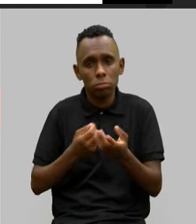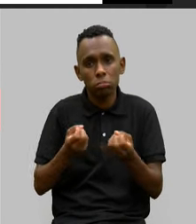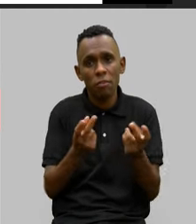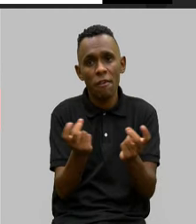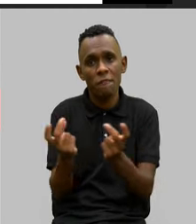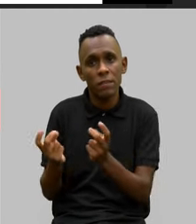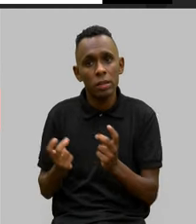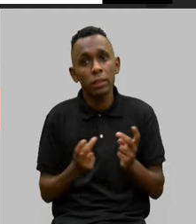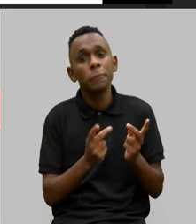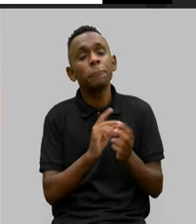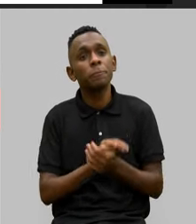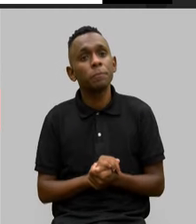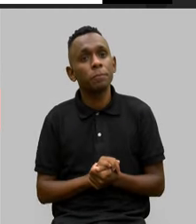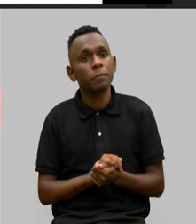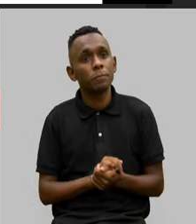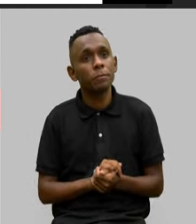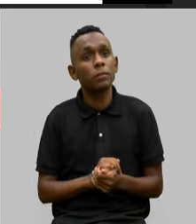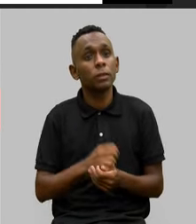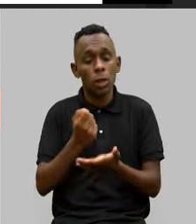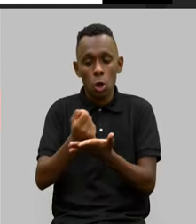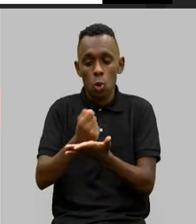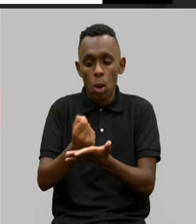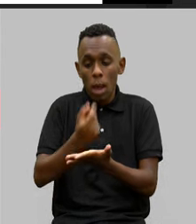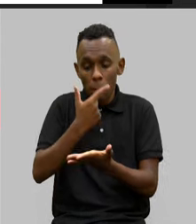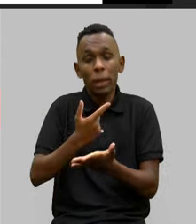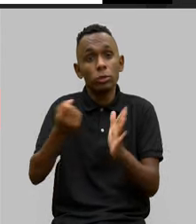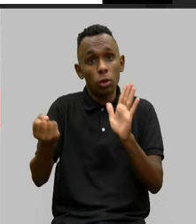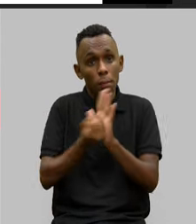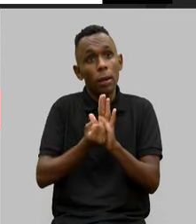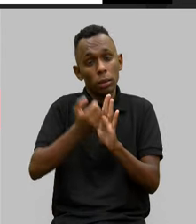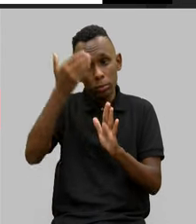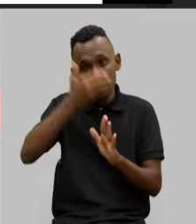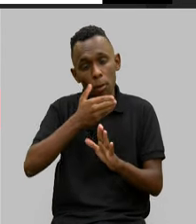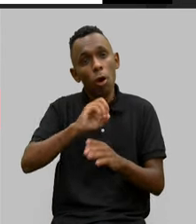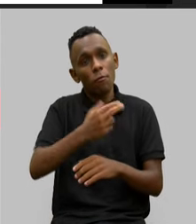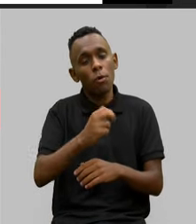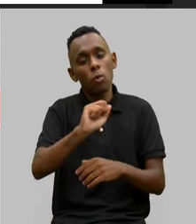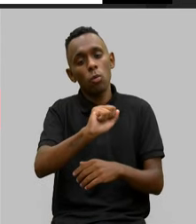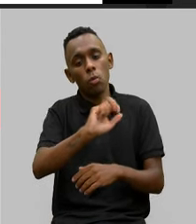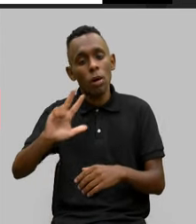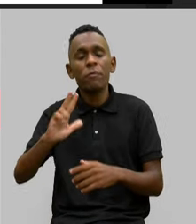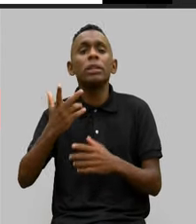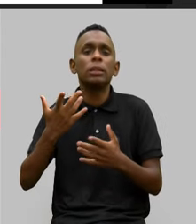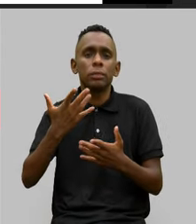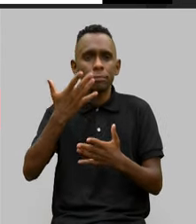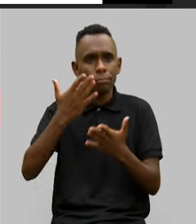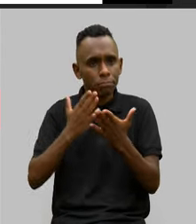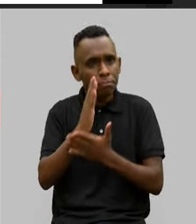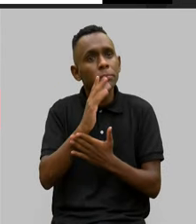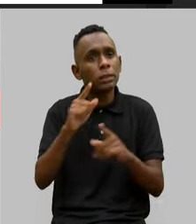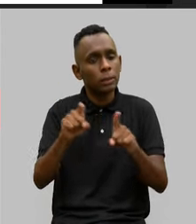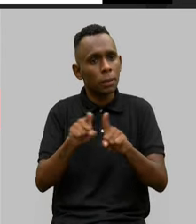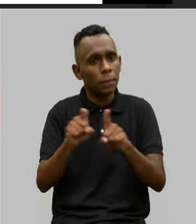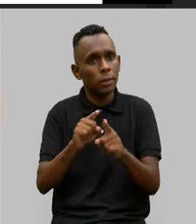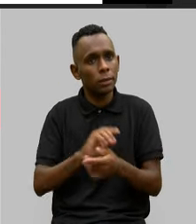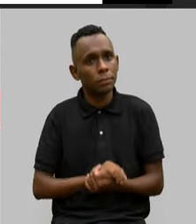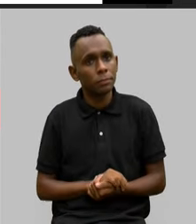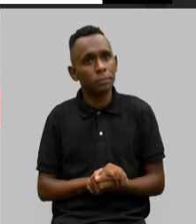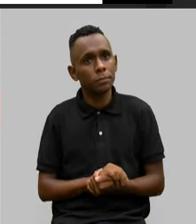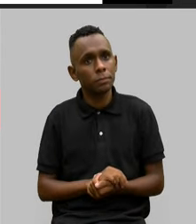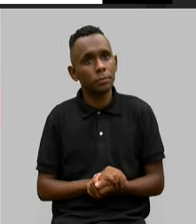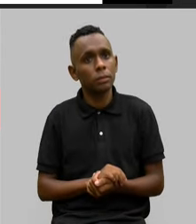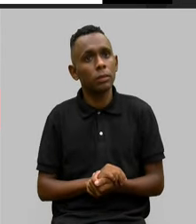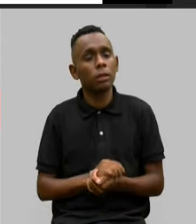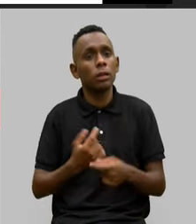comercialização o medicamento registrado ou produto com autorização sanitária sim eh atendendo aí